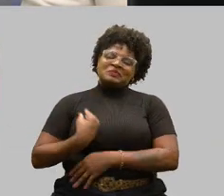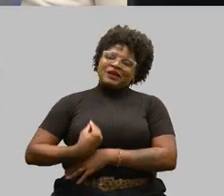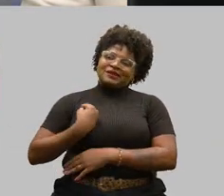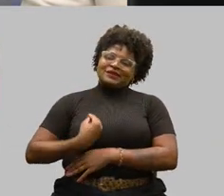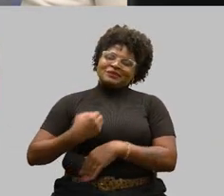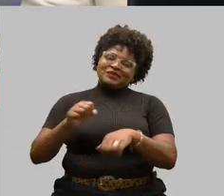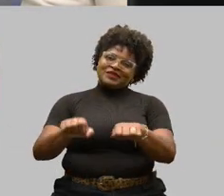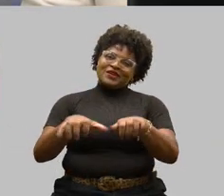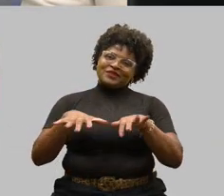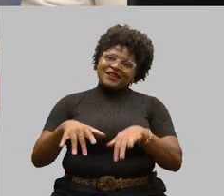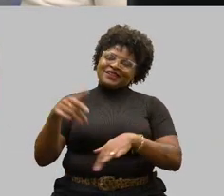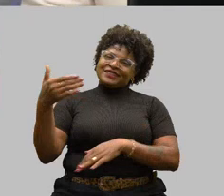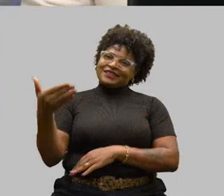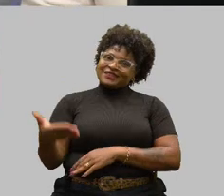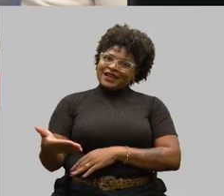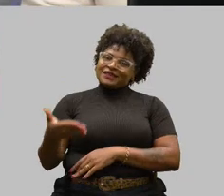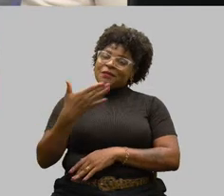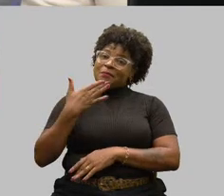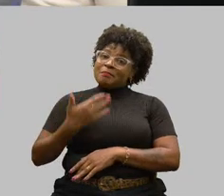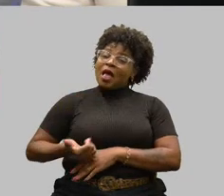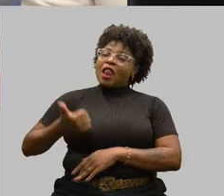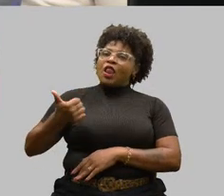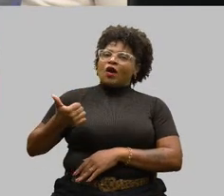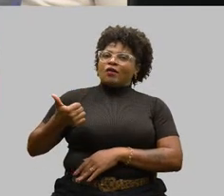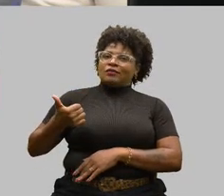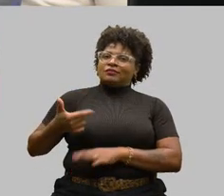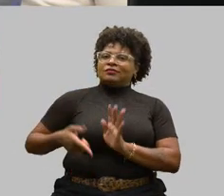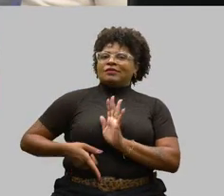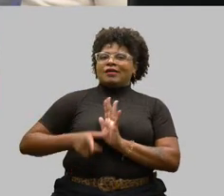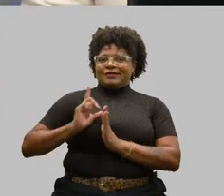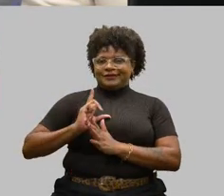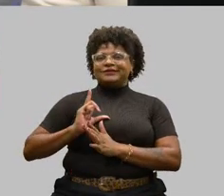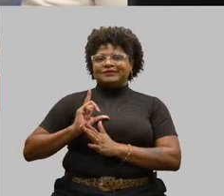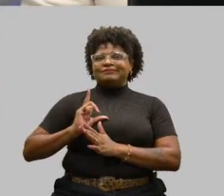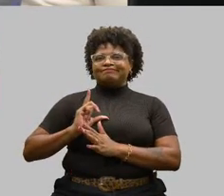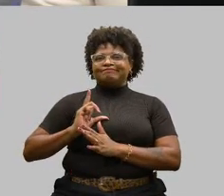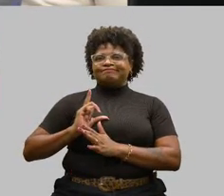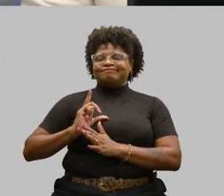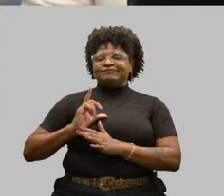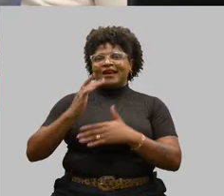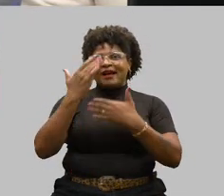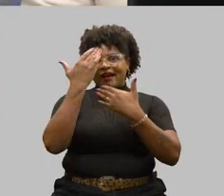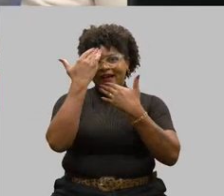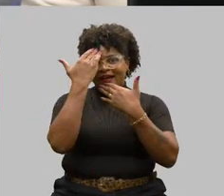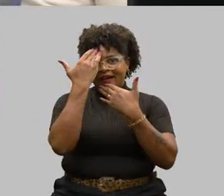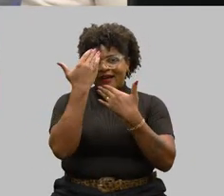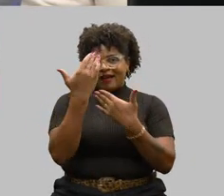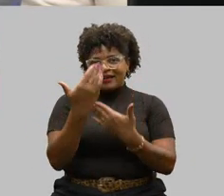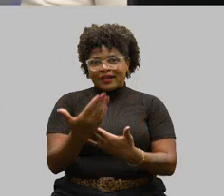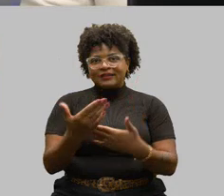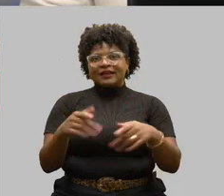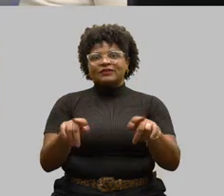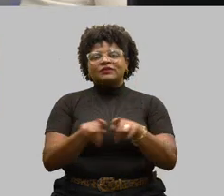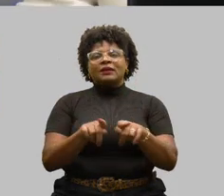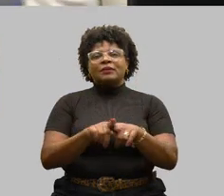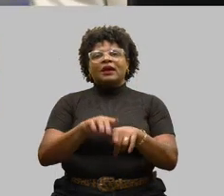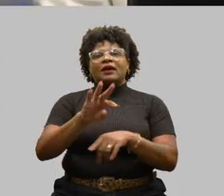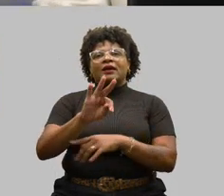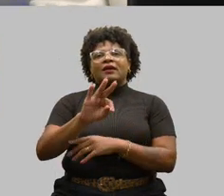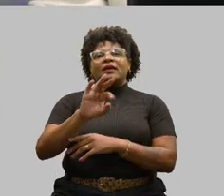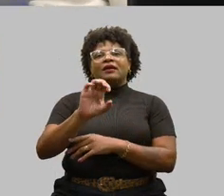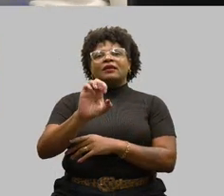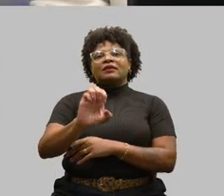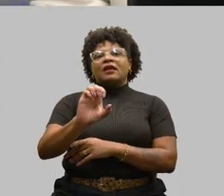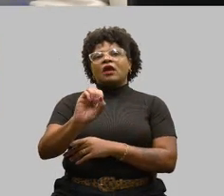do que quando chegamos quero agradecer a presença do Teófilo representando aqui a